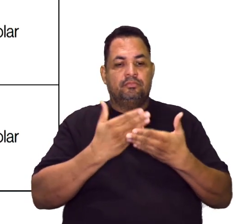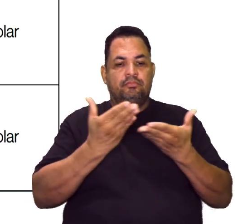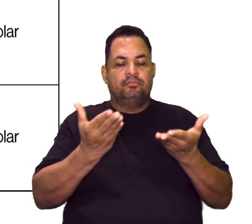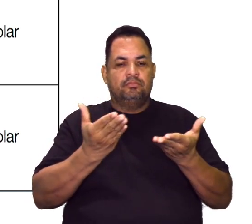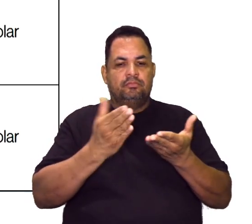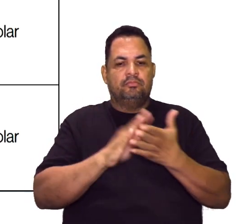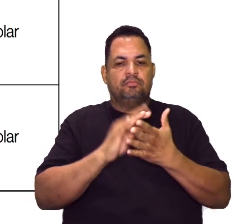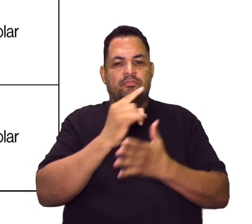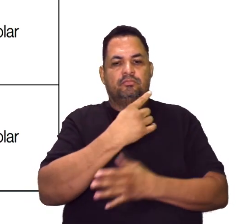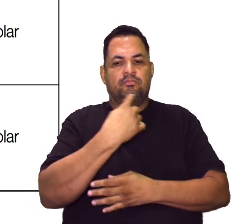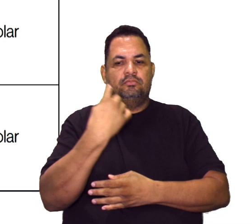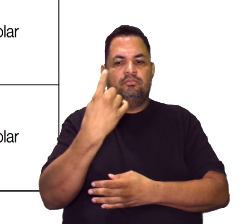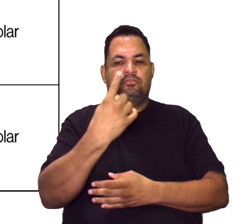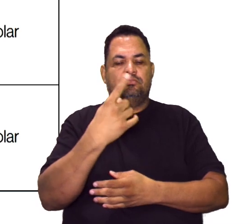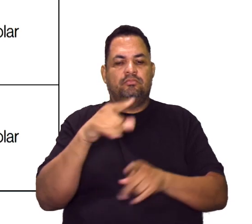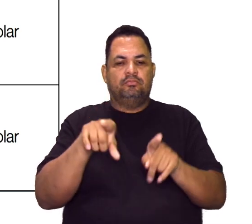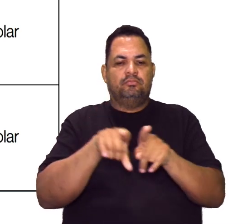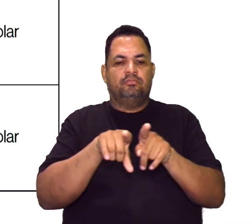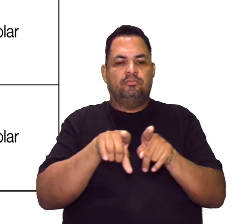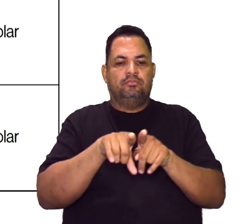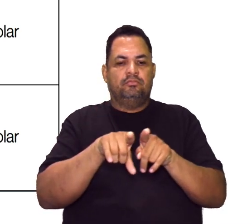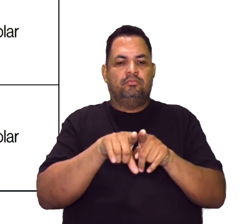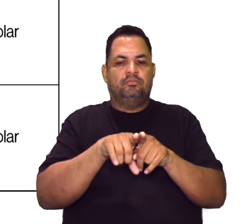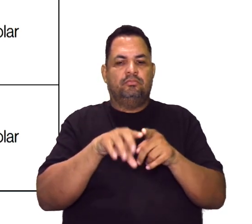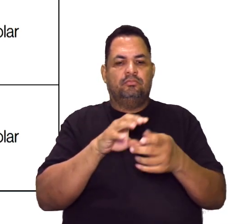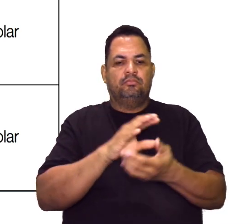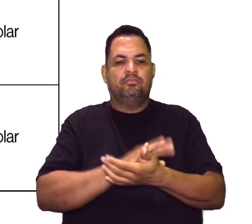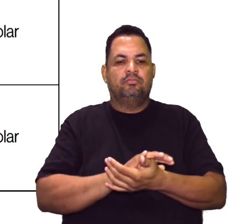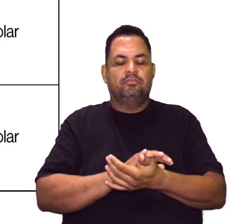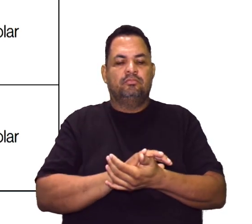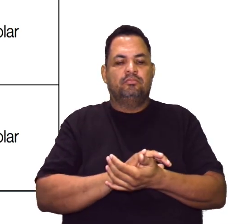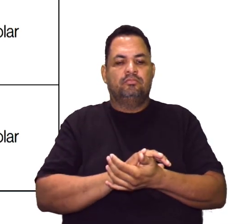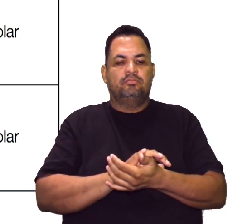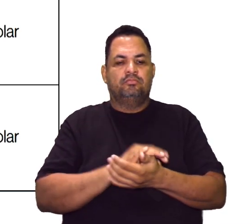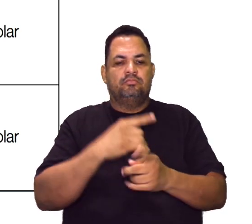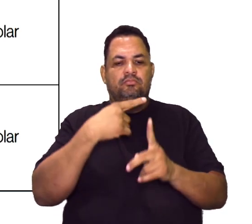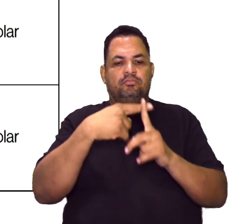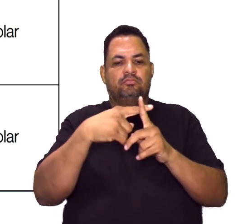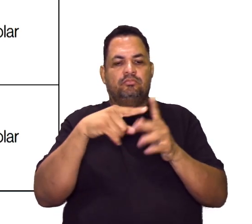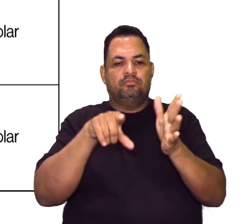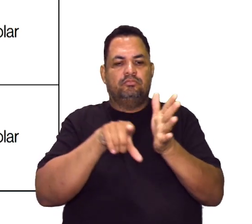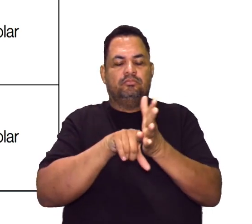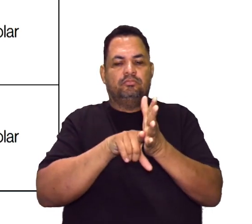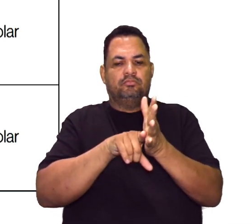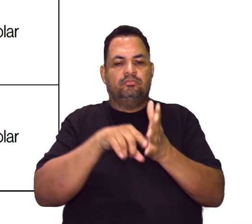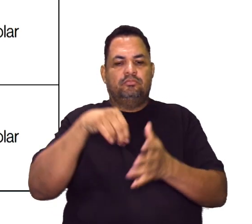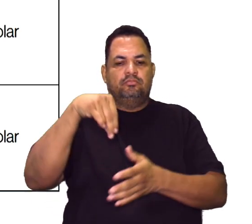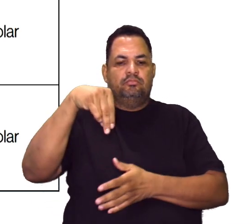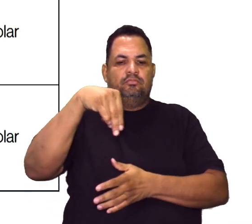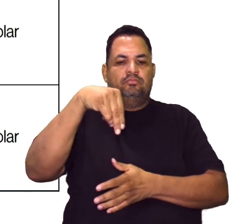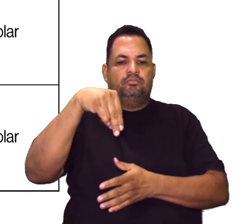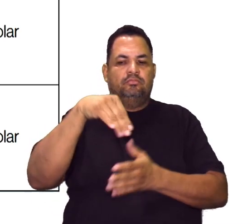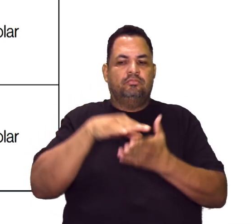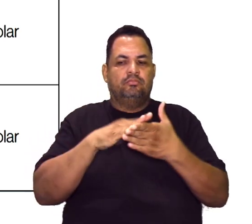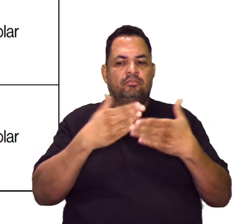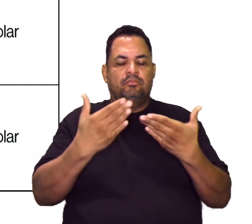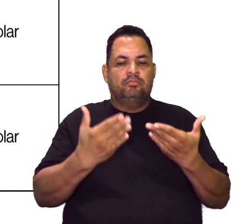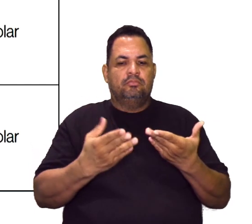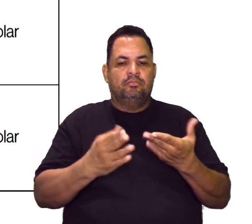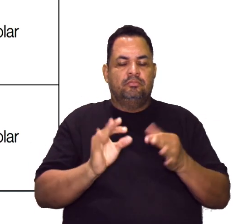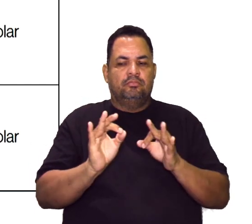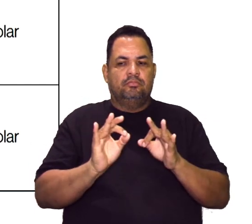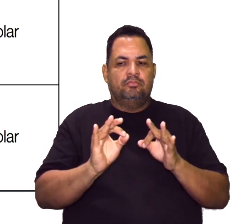disponíveis, nós temos também a polaridade da molécula do nitrogênio. Lembrando